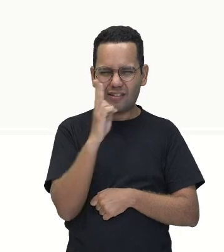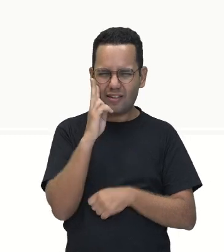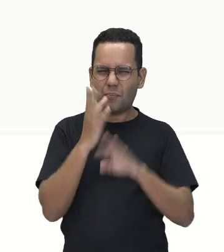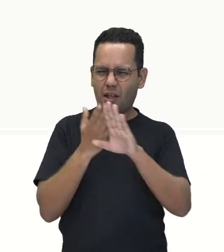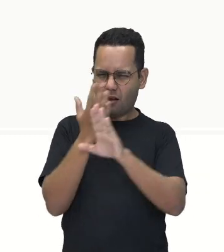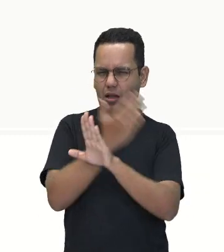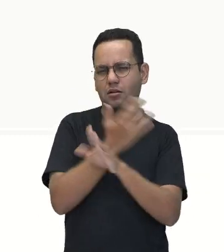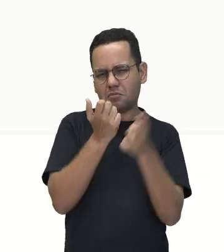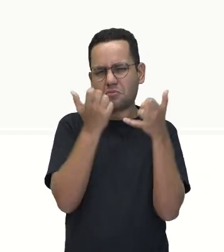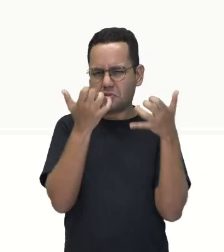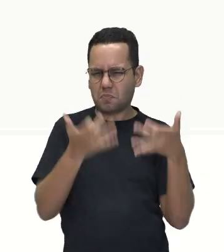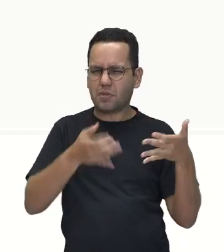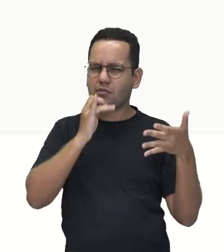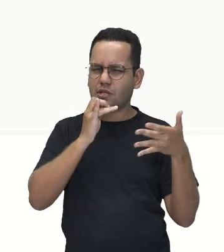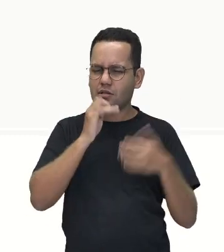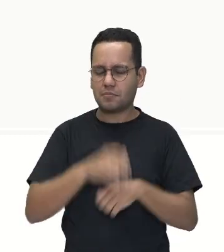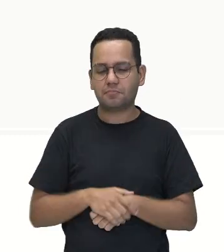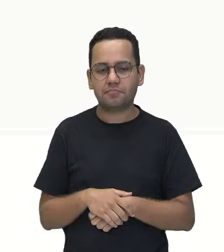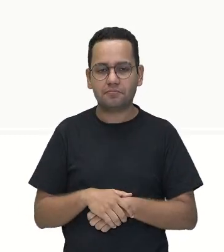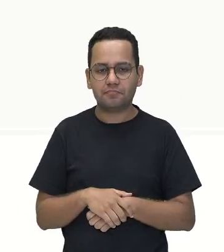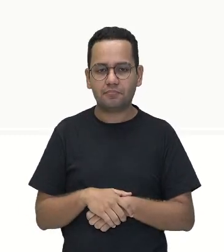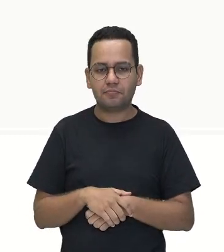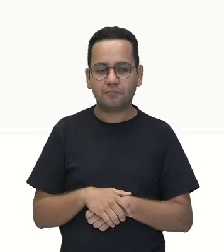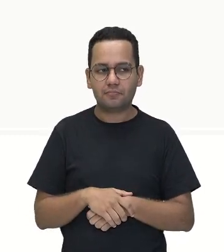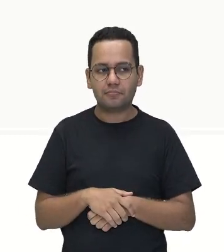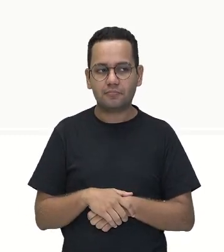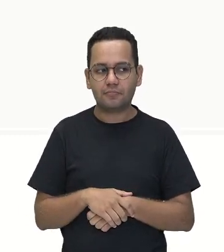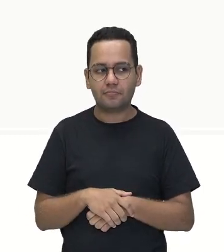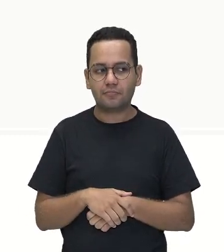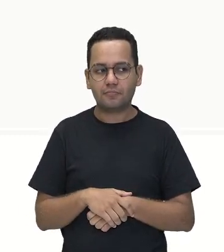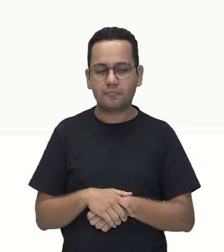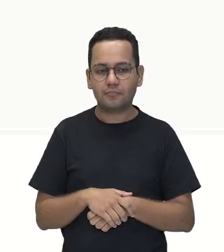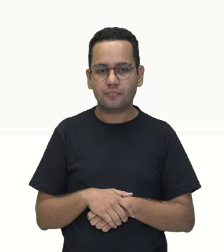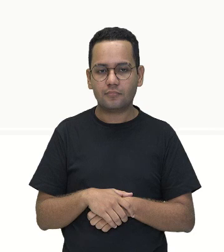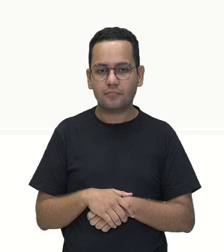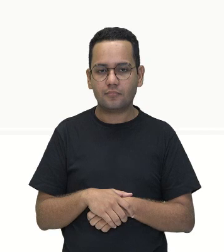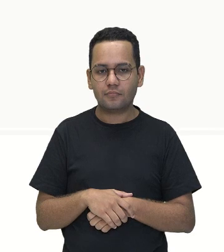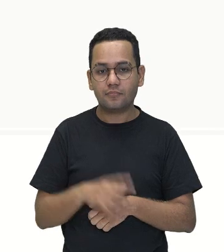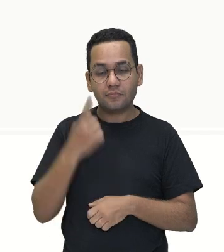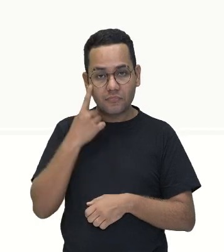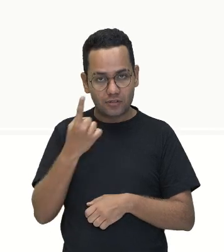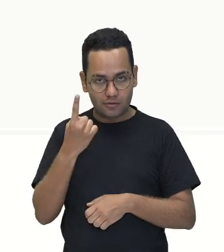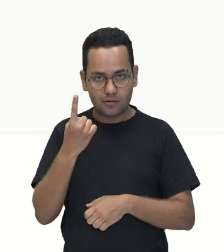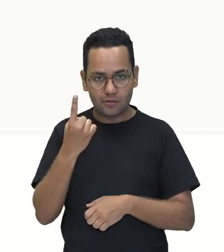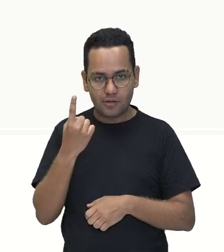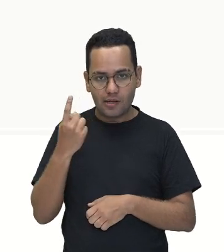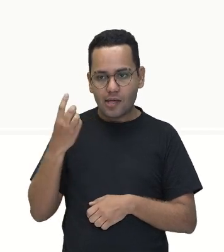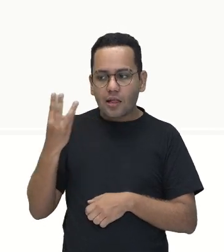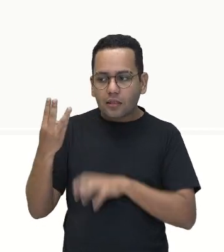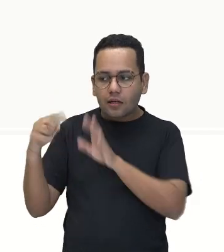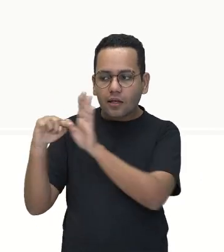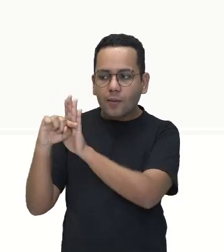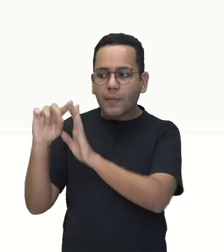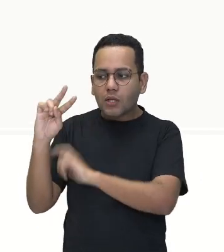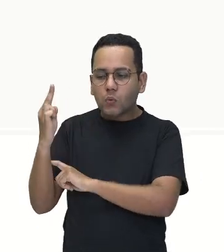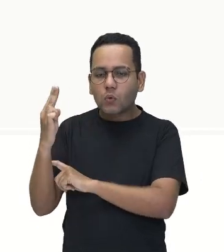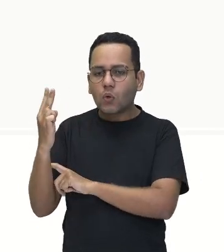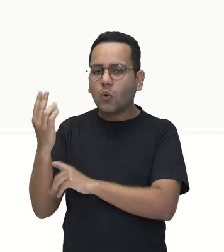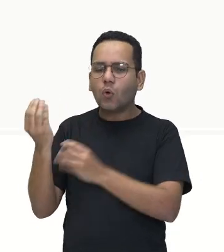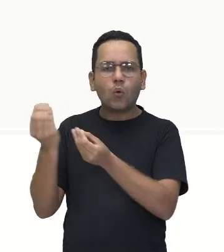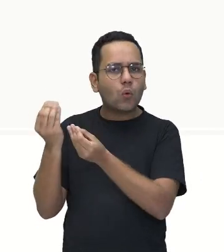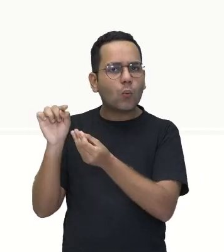início lembra que a gente tinha lá um expoente negativo ó 3 elevado nos dois como é que Eu transformo esse expoente